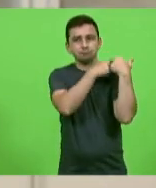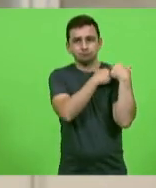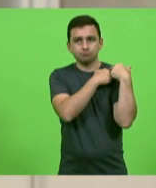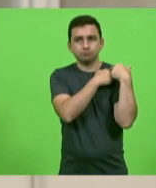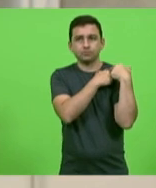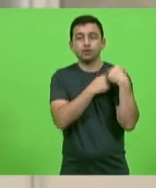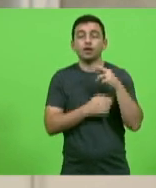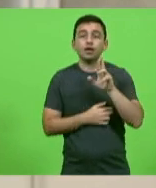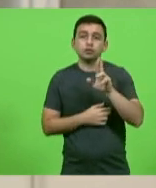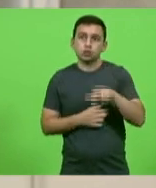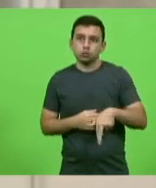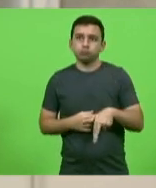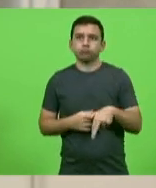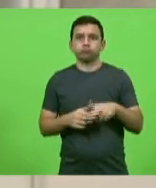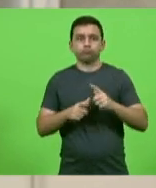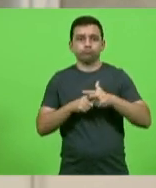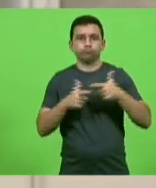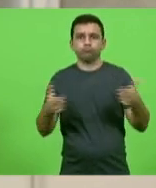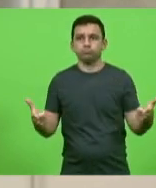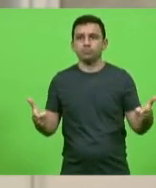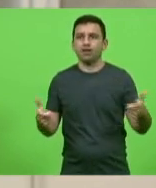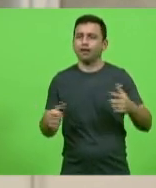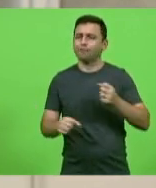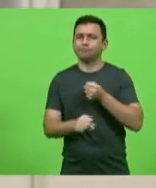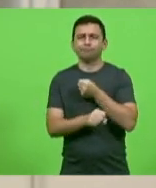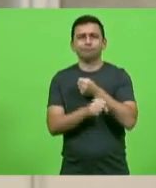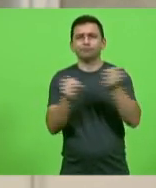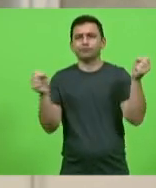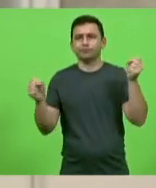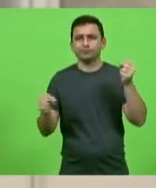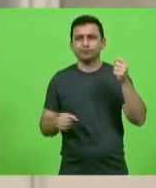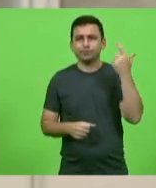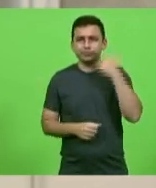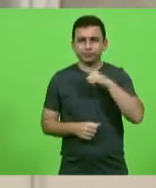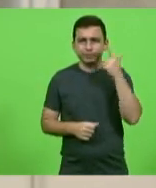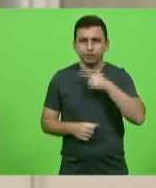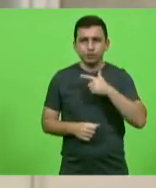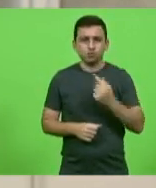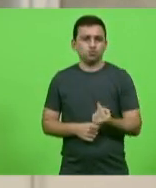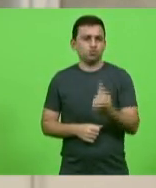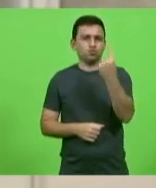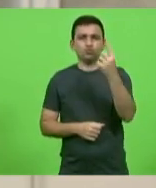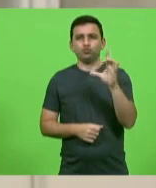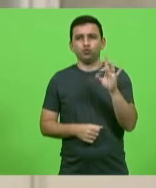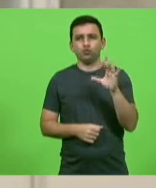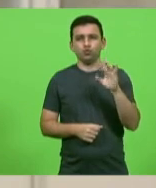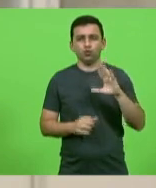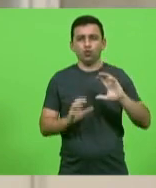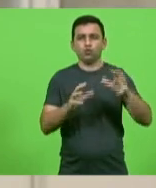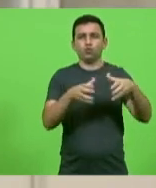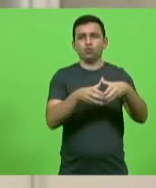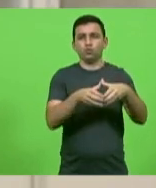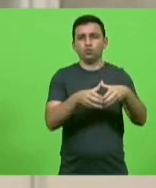que em razão da amplitude são impossíveis de serem exercidas por um único órgão o único a gente